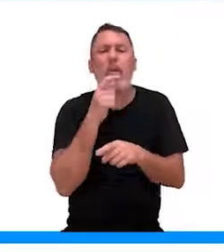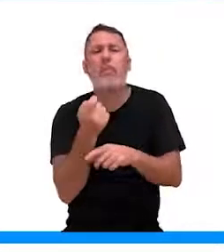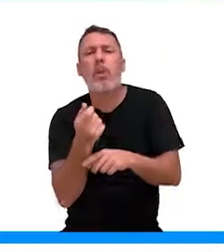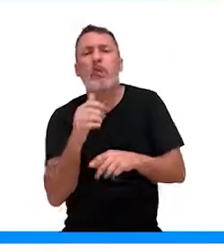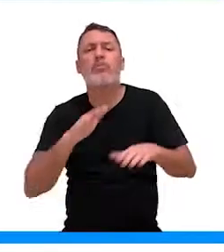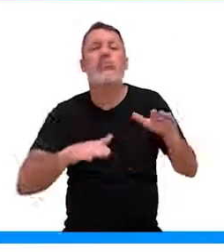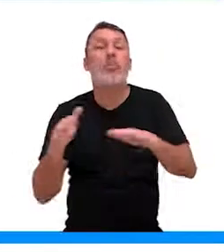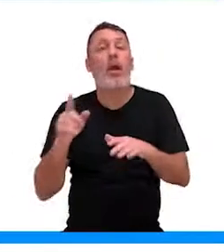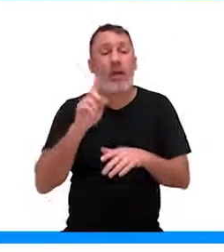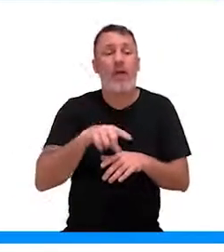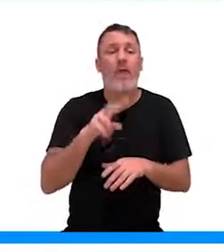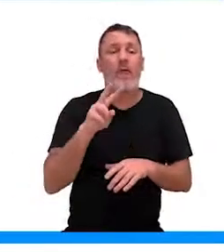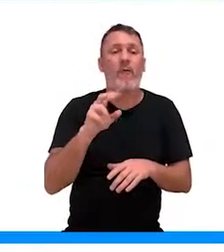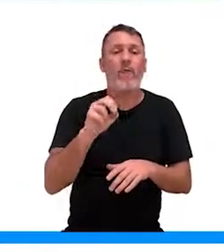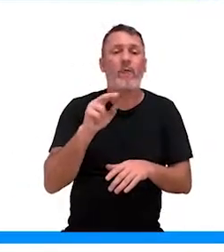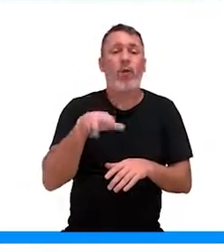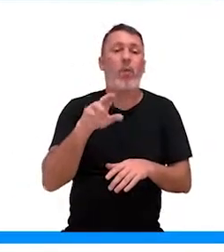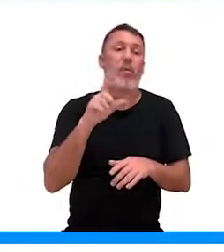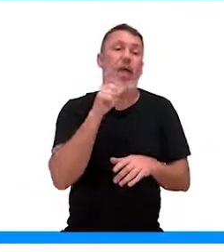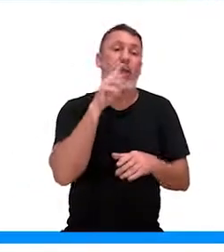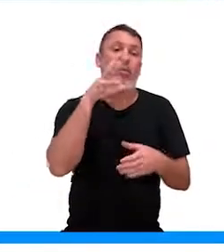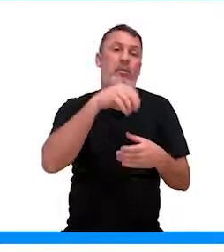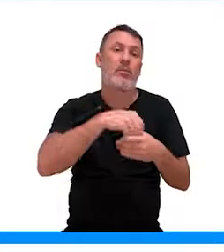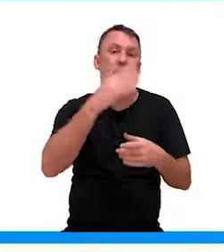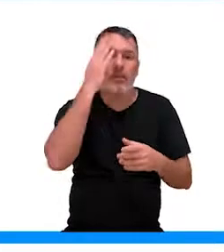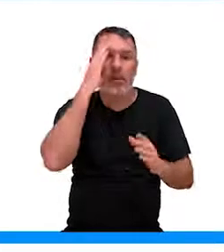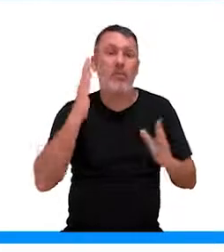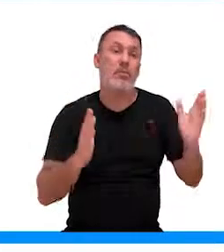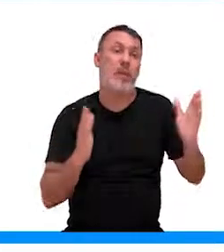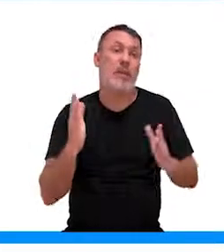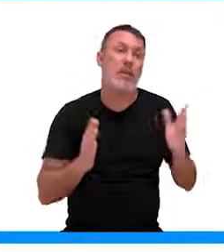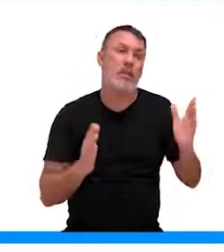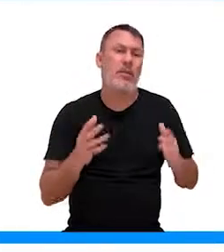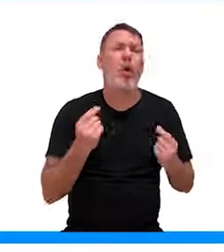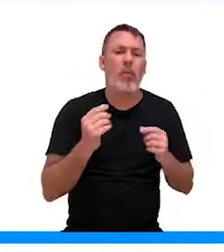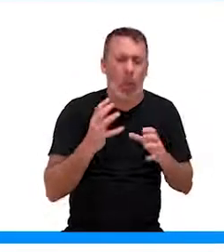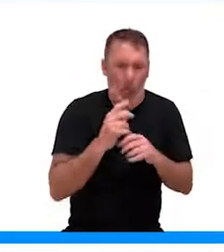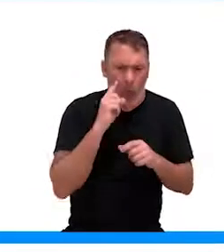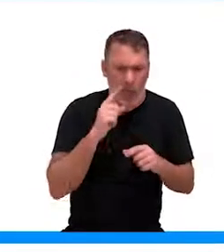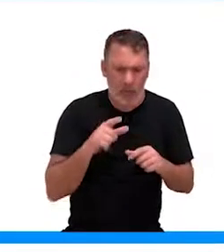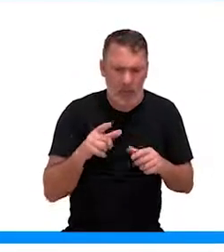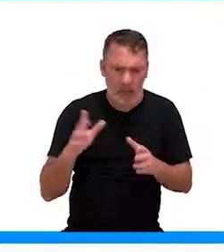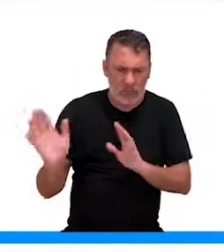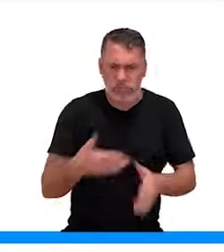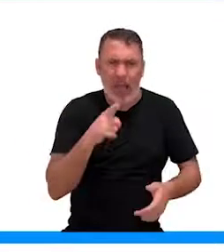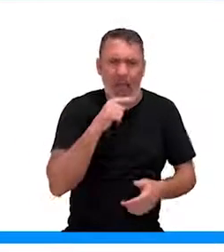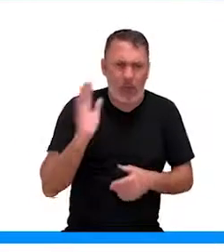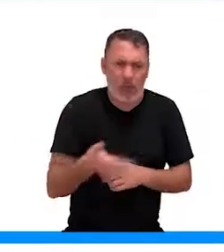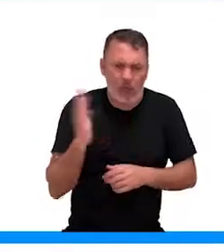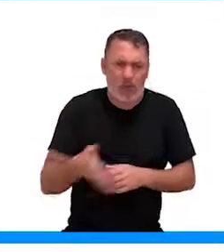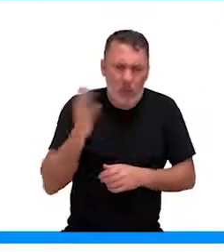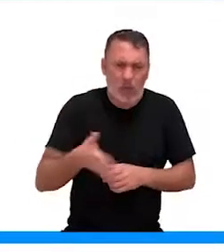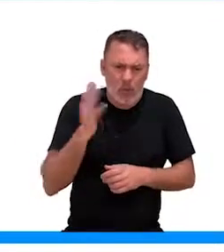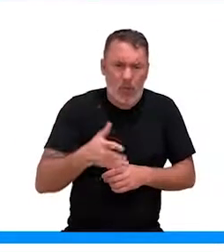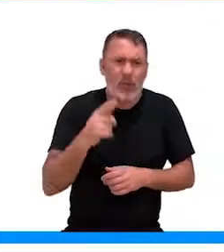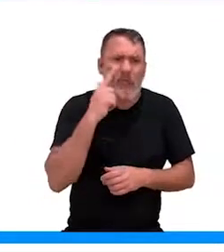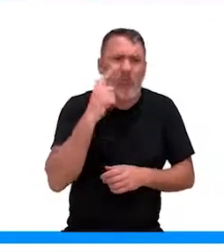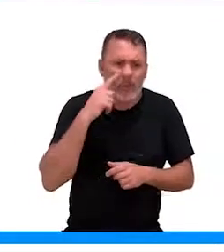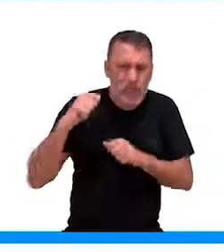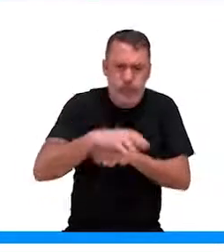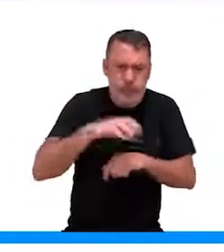determinada seção do rio. Ele é mensurado em determinado ponto do rio, onde você analisa a quantidade de água, claro, que passa por ele naquele